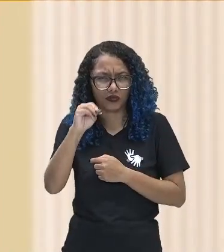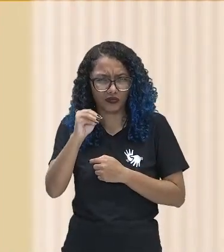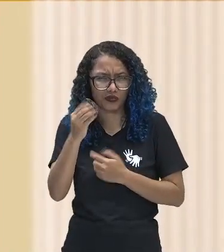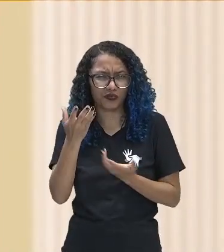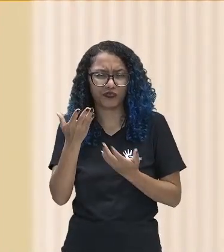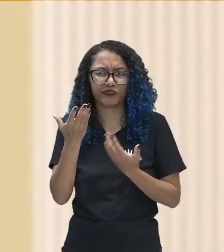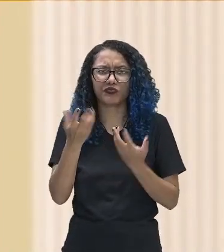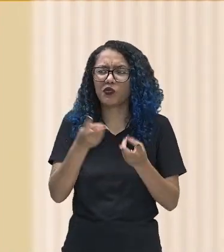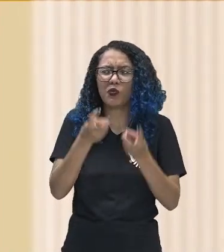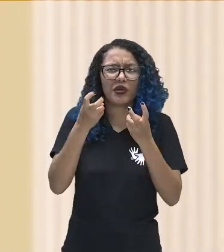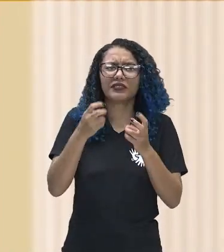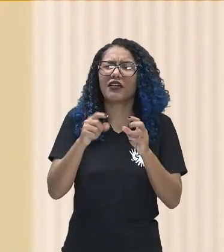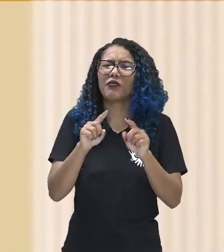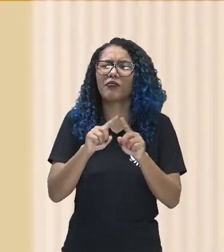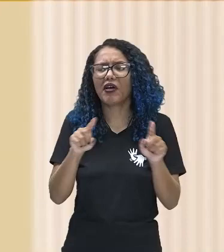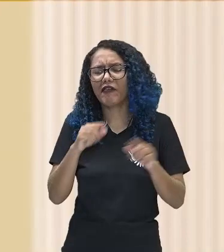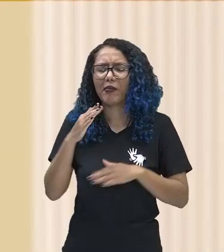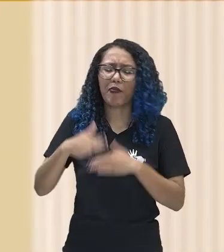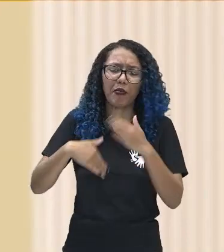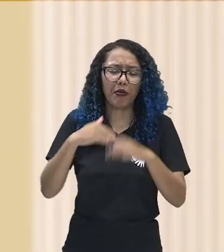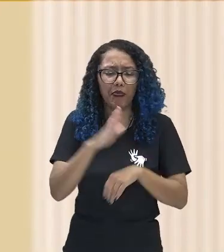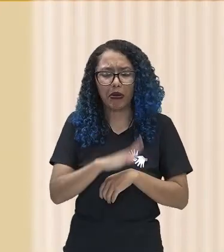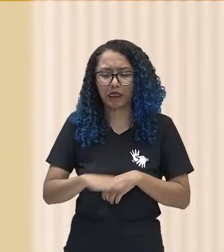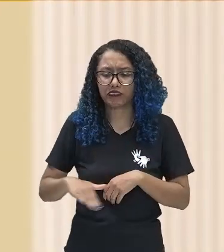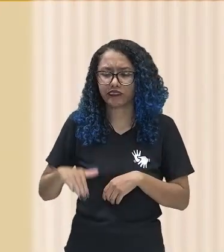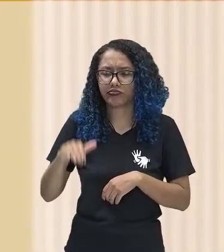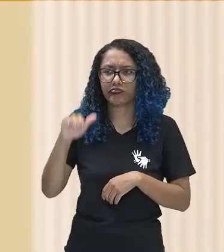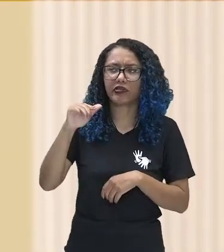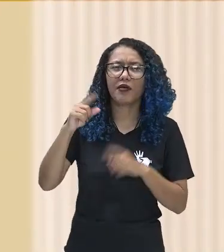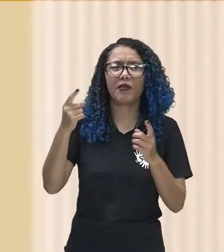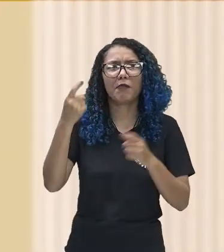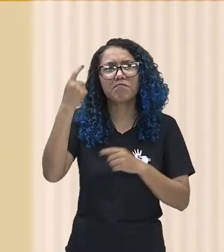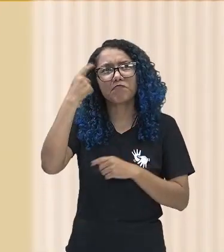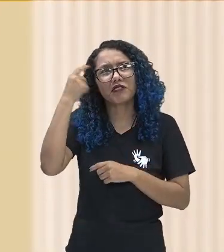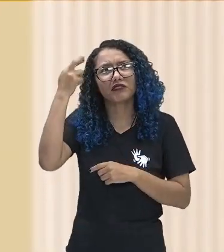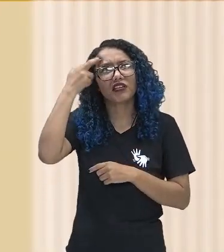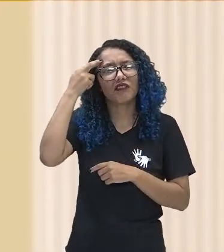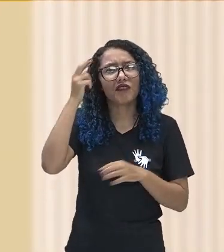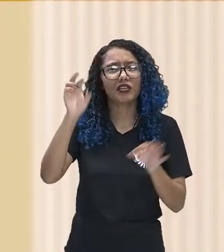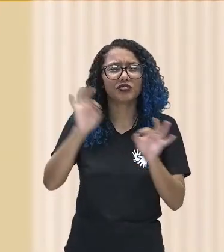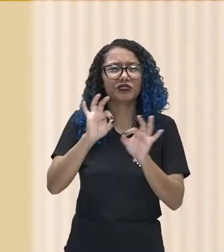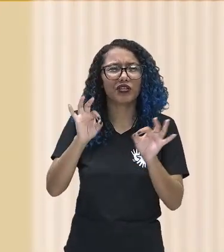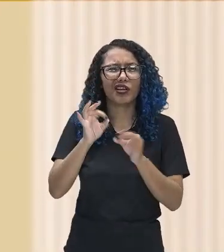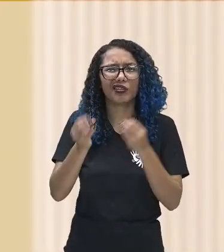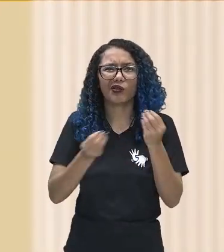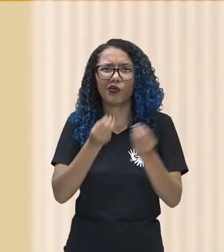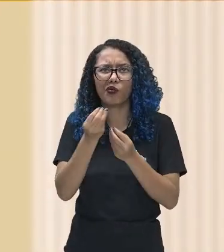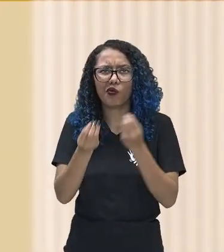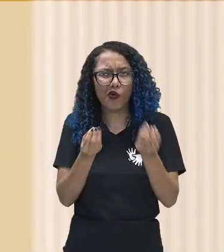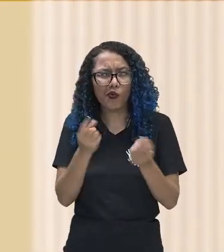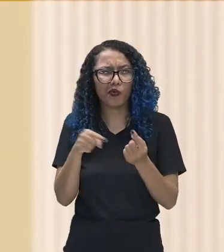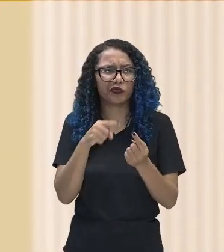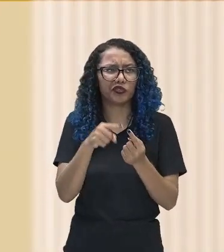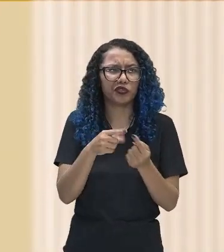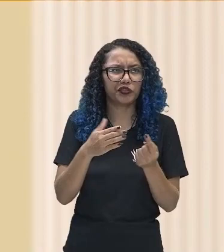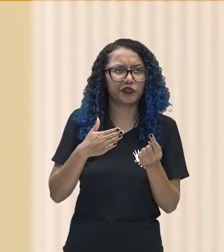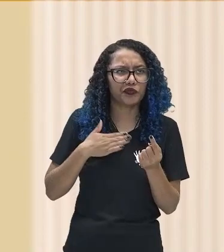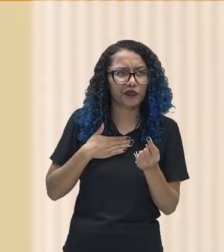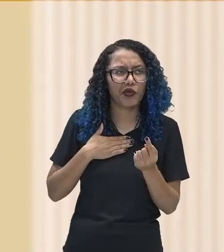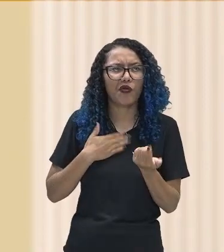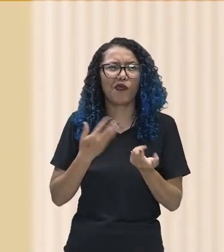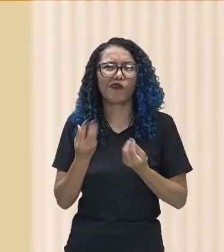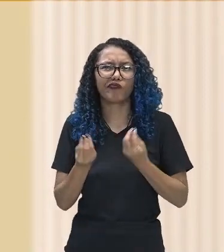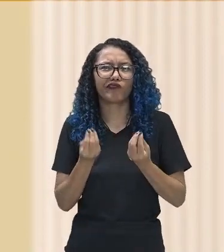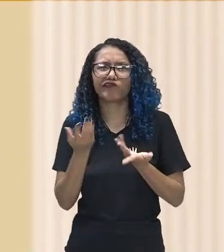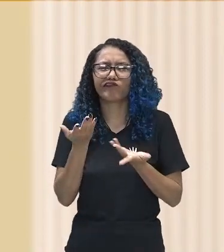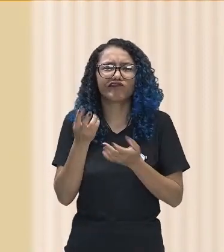crescendo, evoluindo, e acaba que não para pensar sobre o que seria esse propósito da vida da gente, tá? O legal